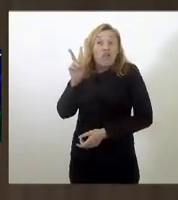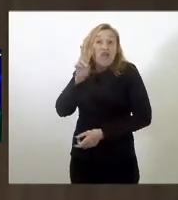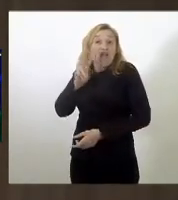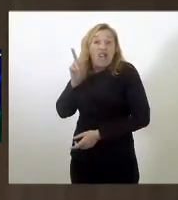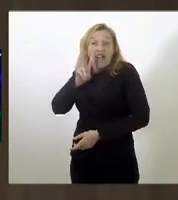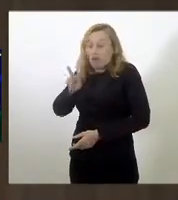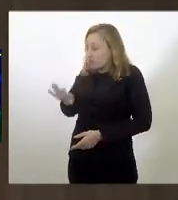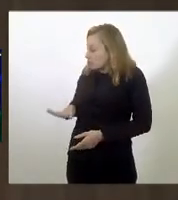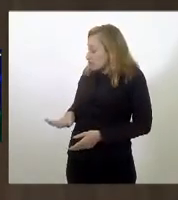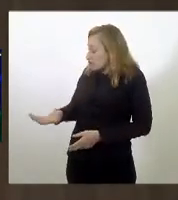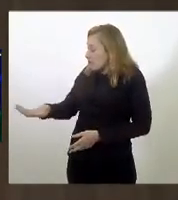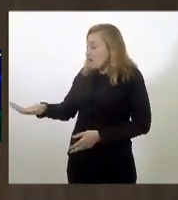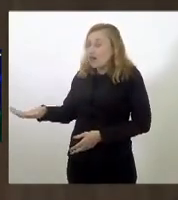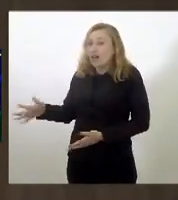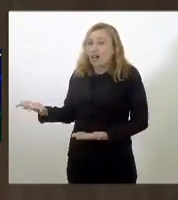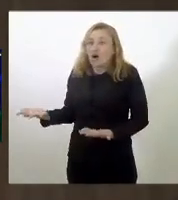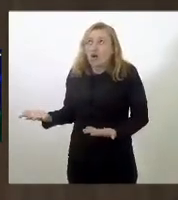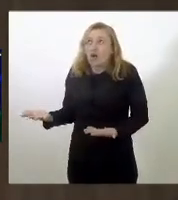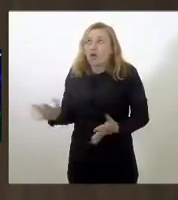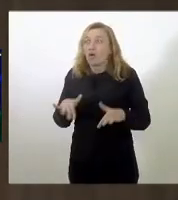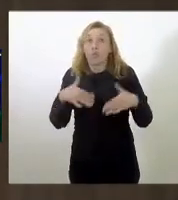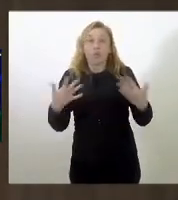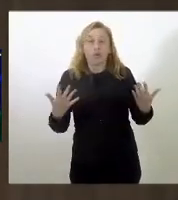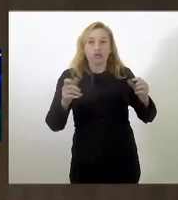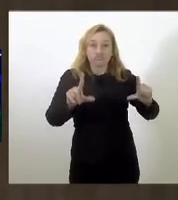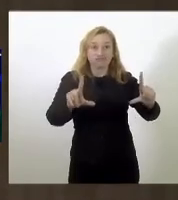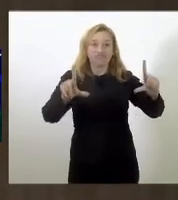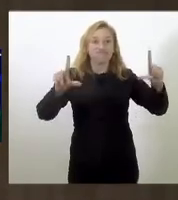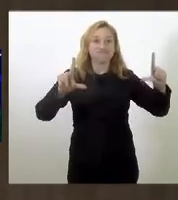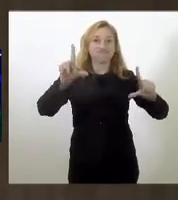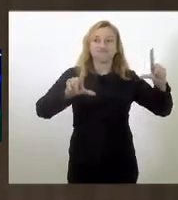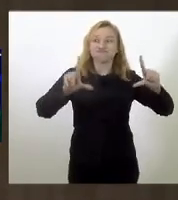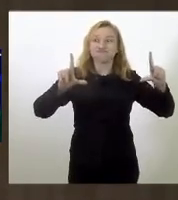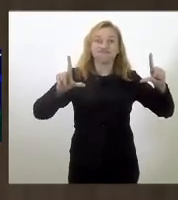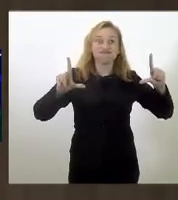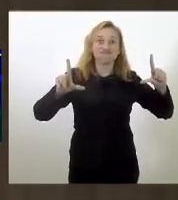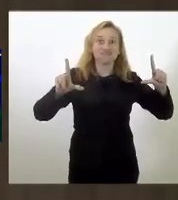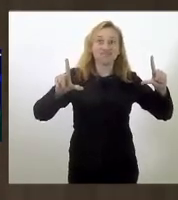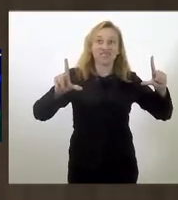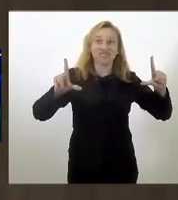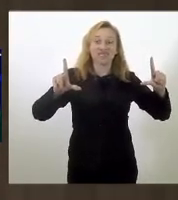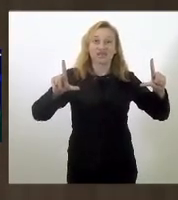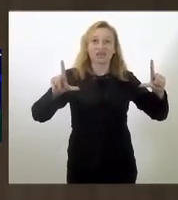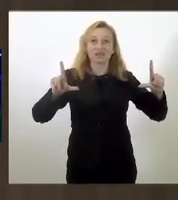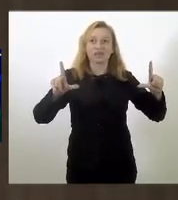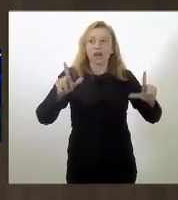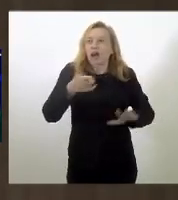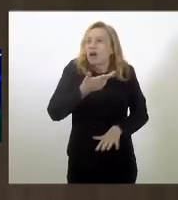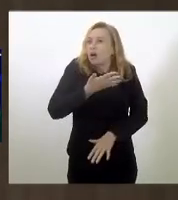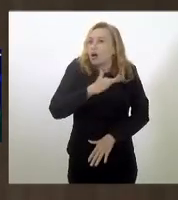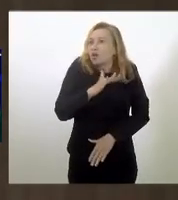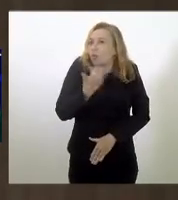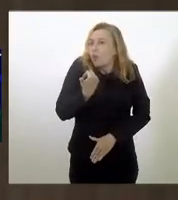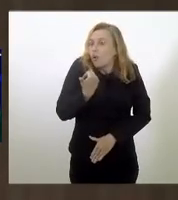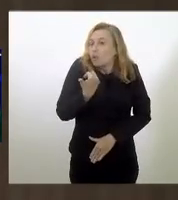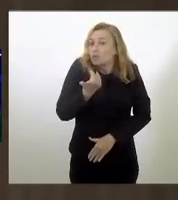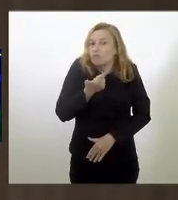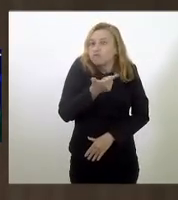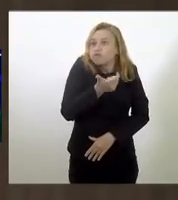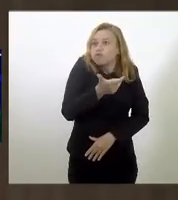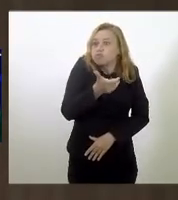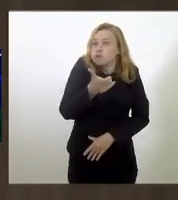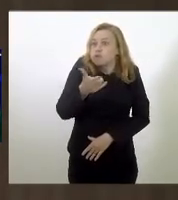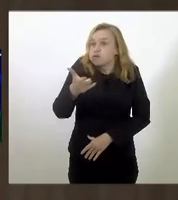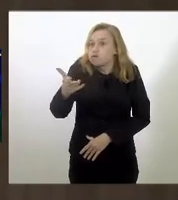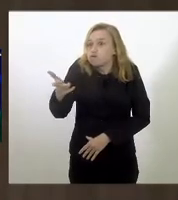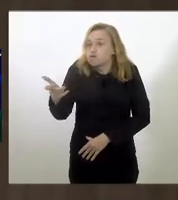favela quando aparece na televisão os assassinatos que são feitos,